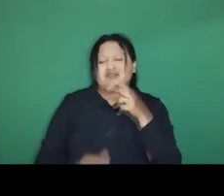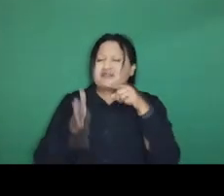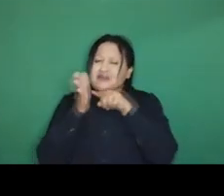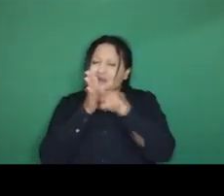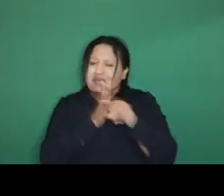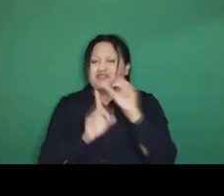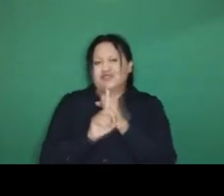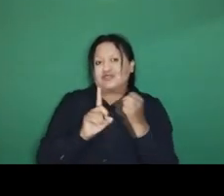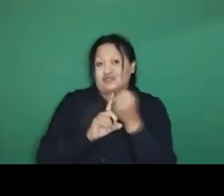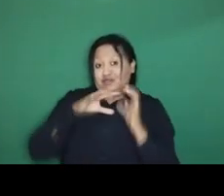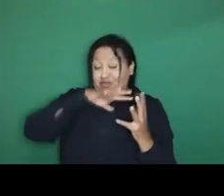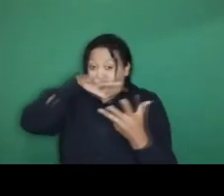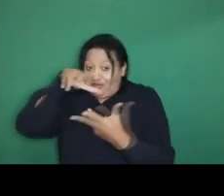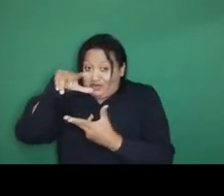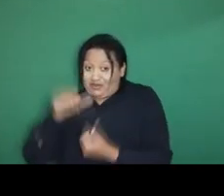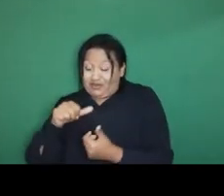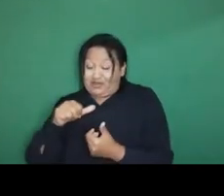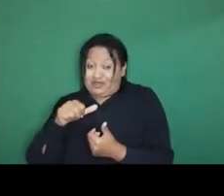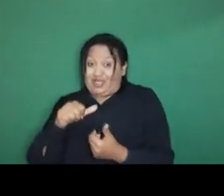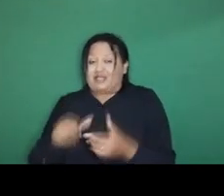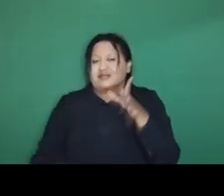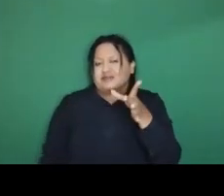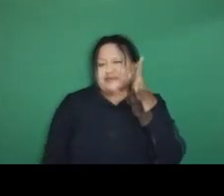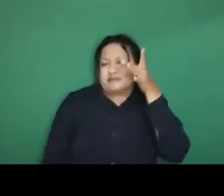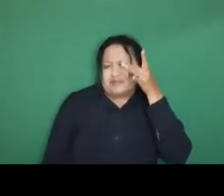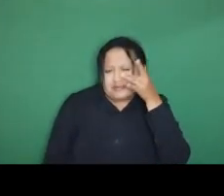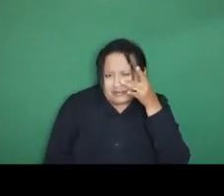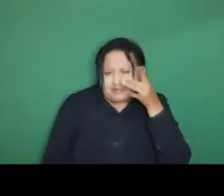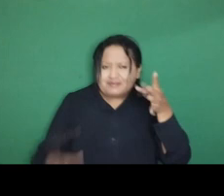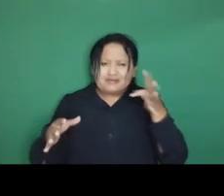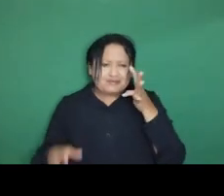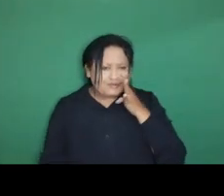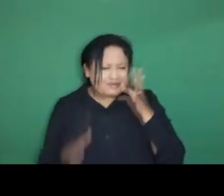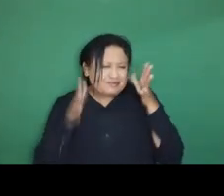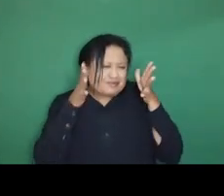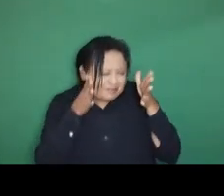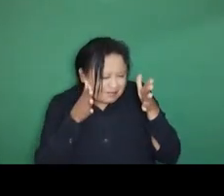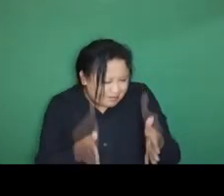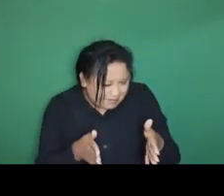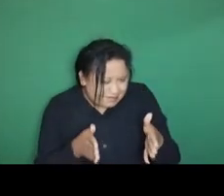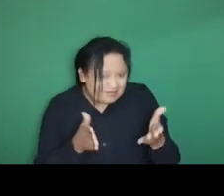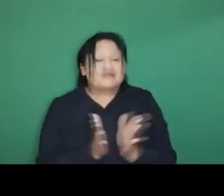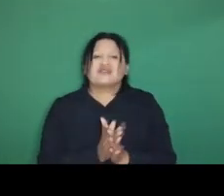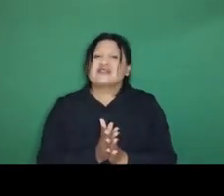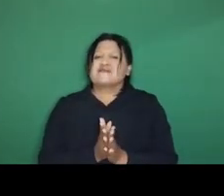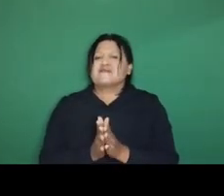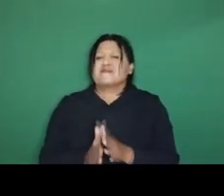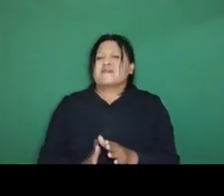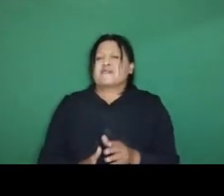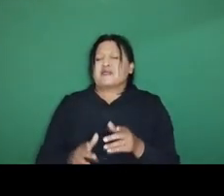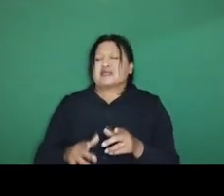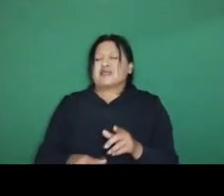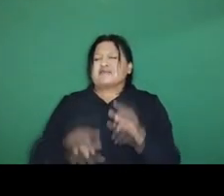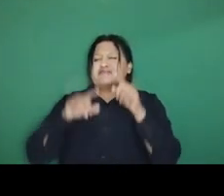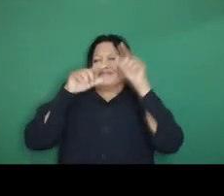questões de geografia de sociologia está bastante atento aos instrumentos que são utilizados né como mapas